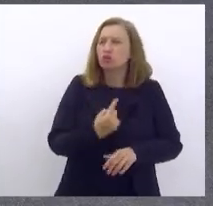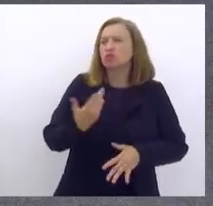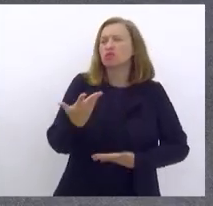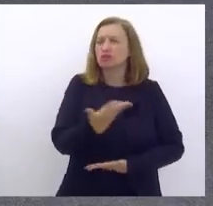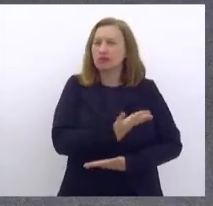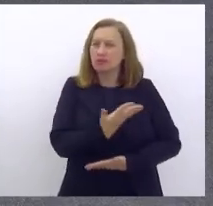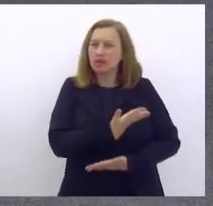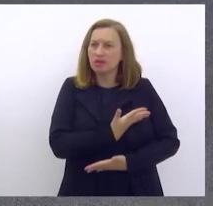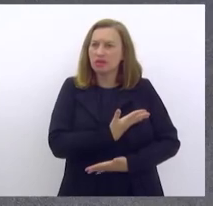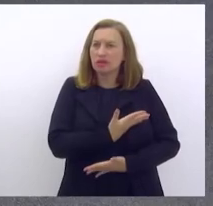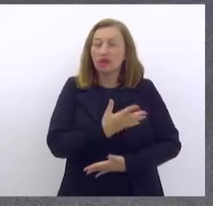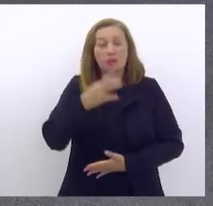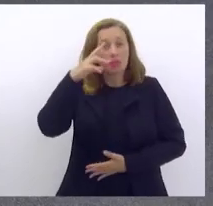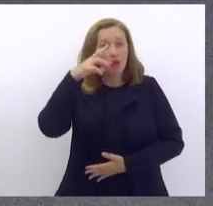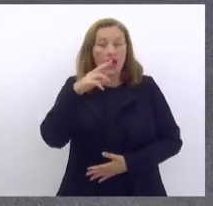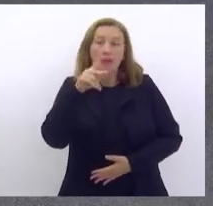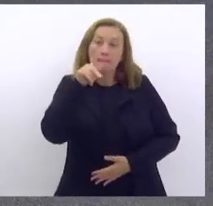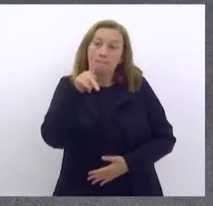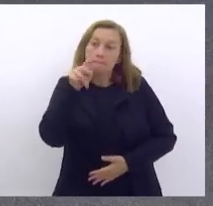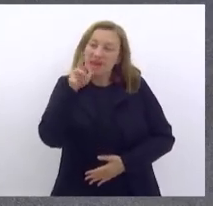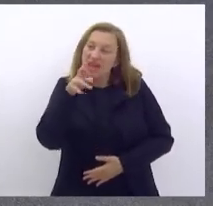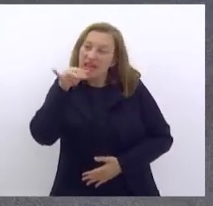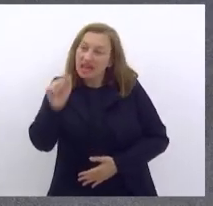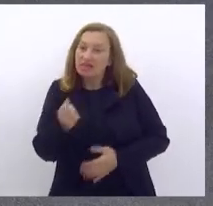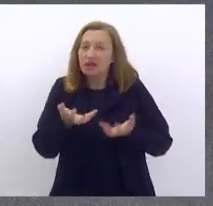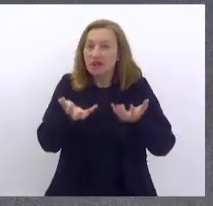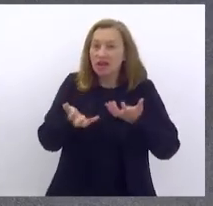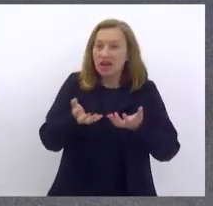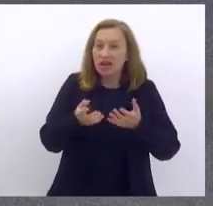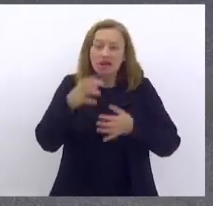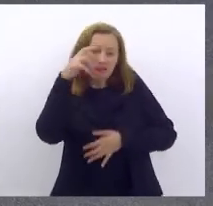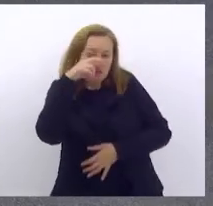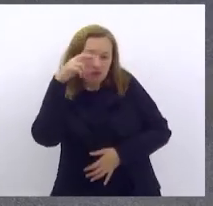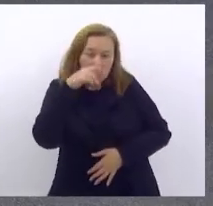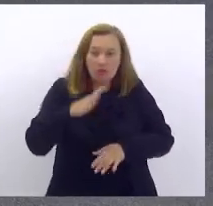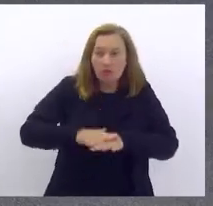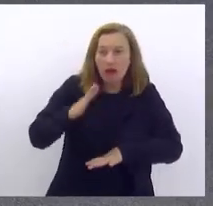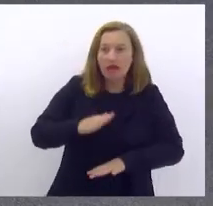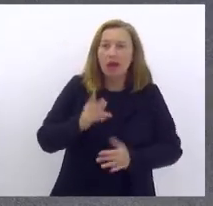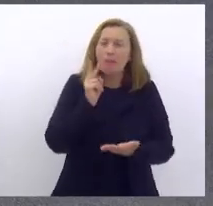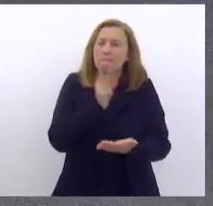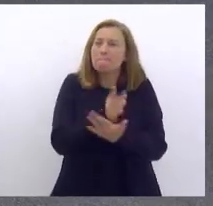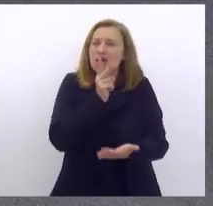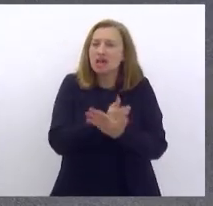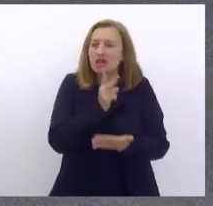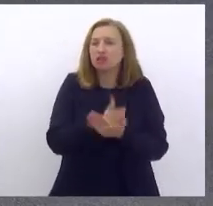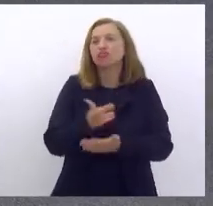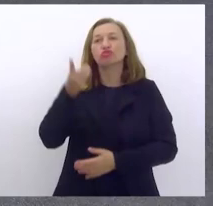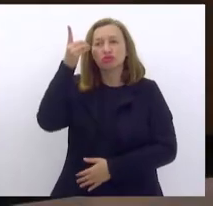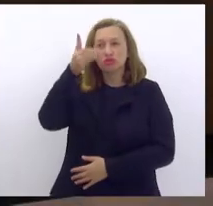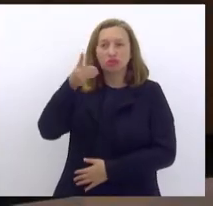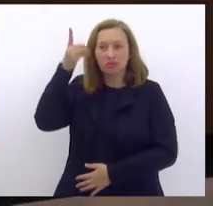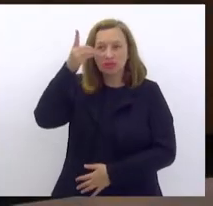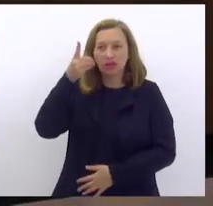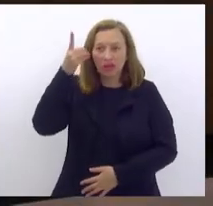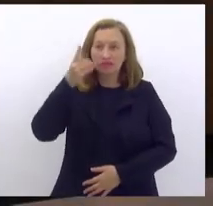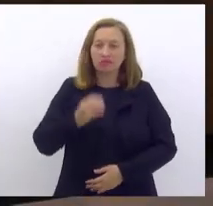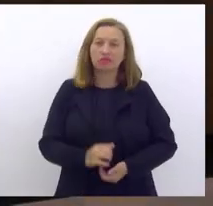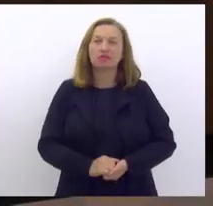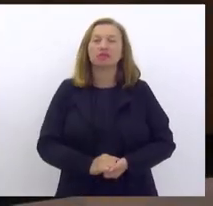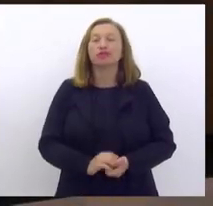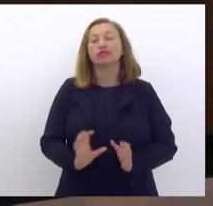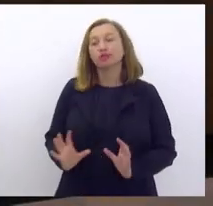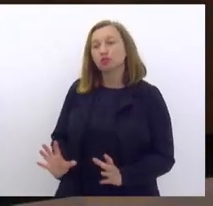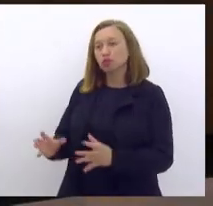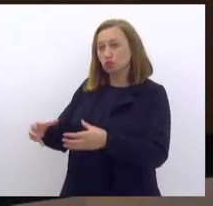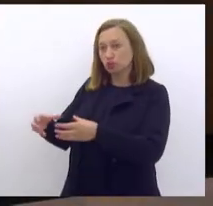da perícia e da CADEPOL querem? Que se investigue mais. Mesmo os deputados, né, da